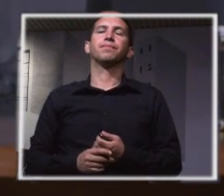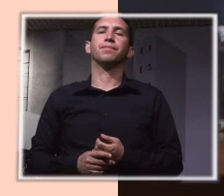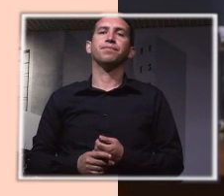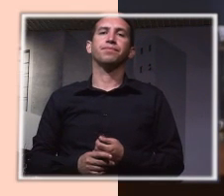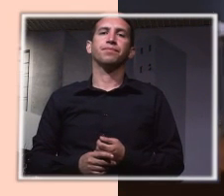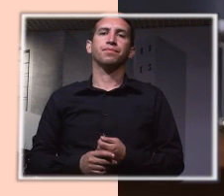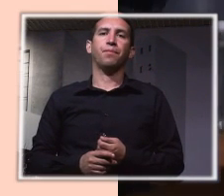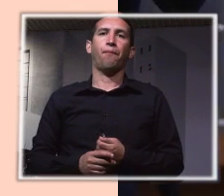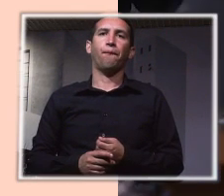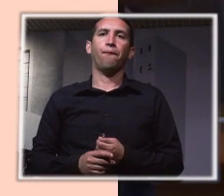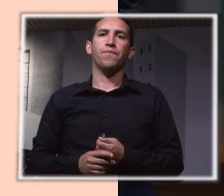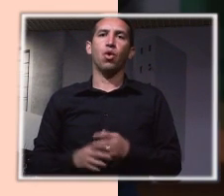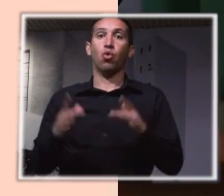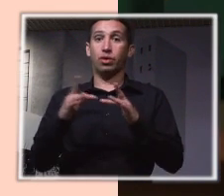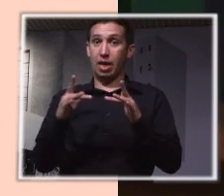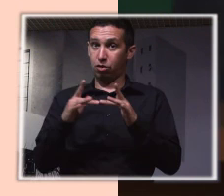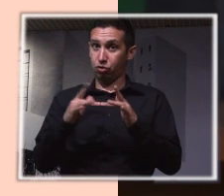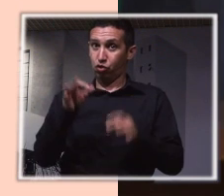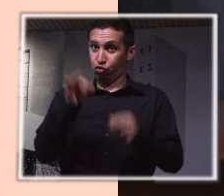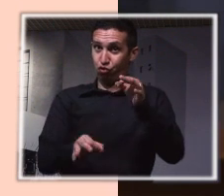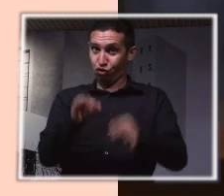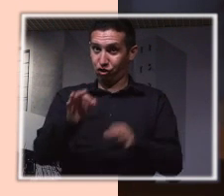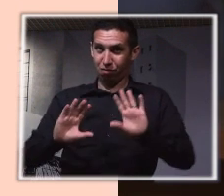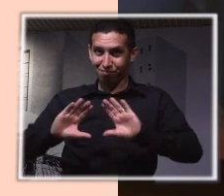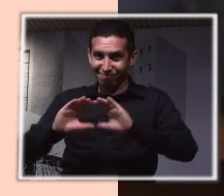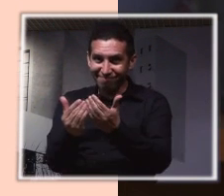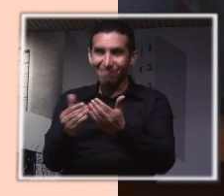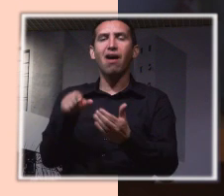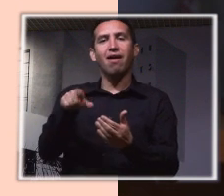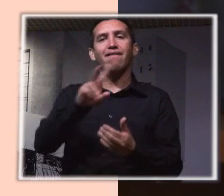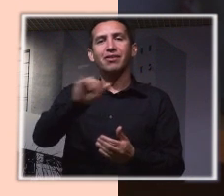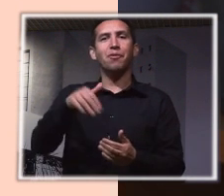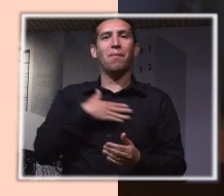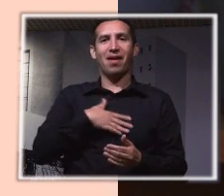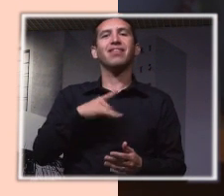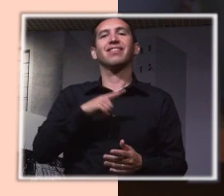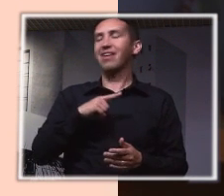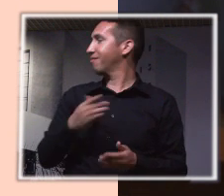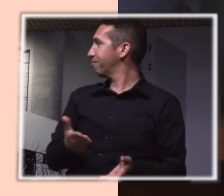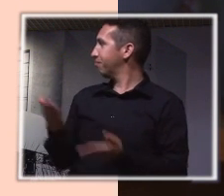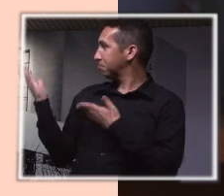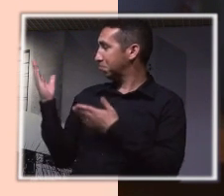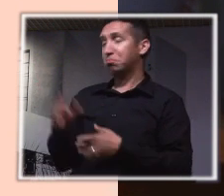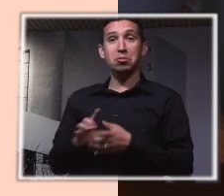Os contatos da Justiça Comunitária também estão disponíveis. Vai ser um prazer responder